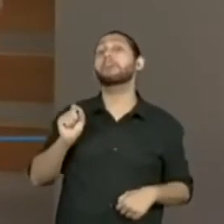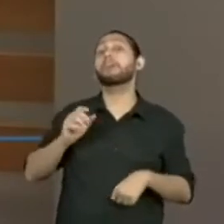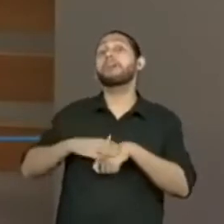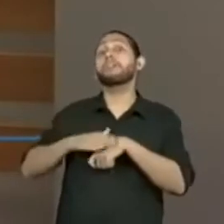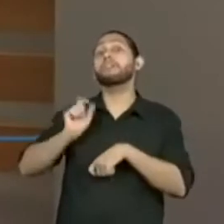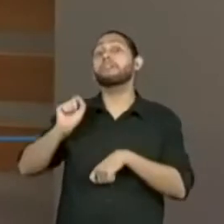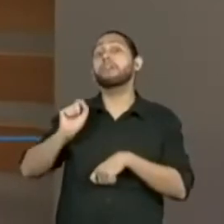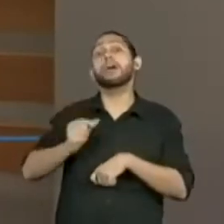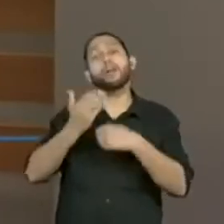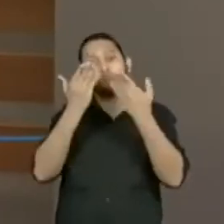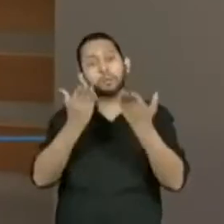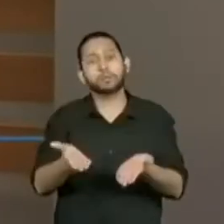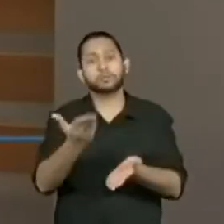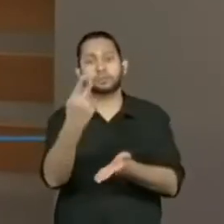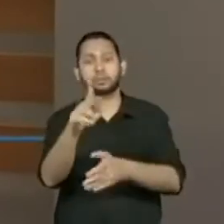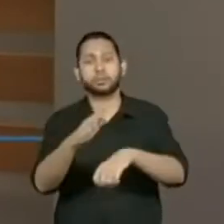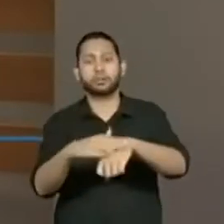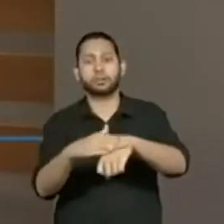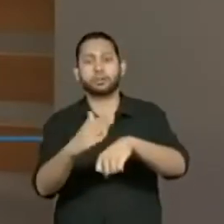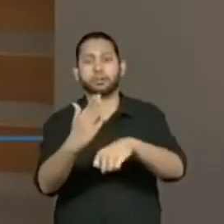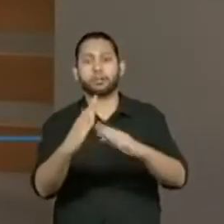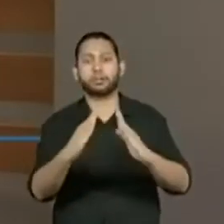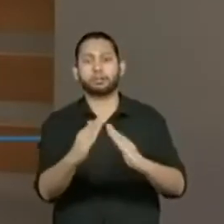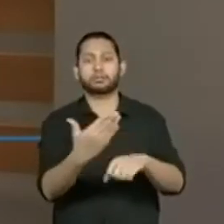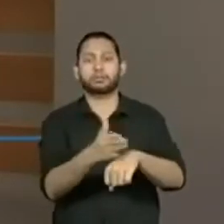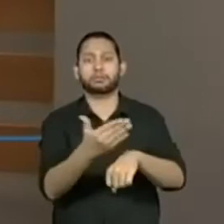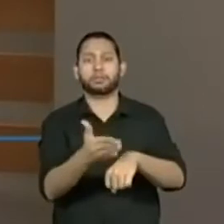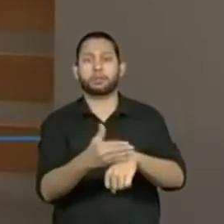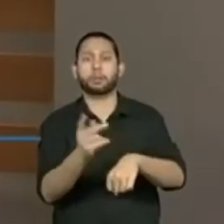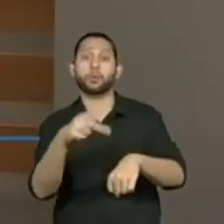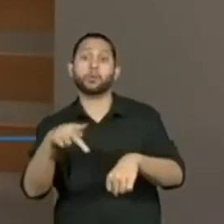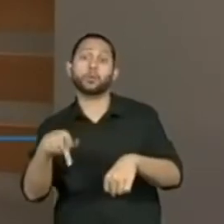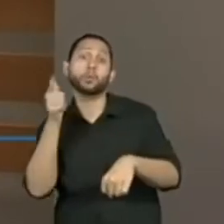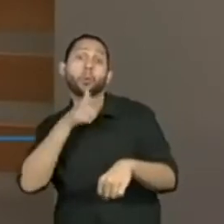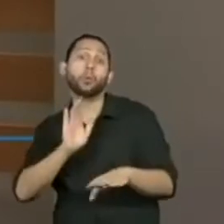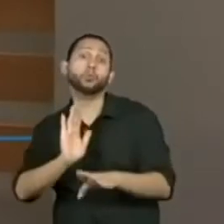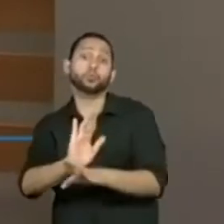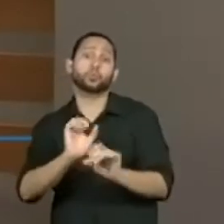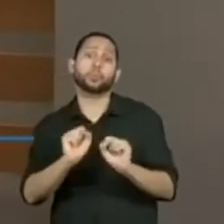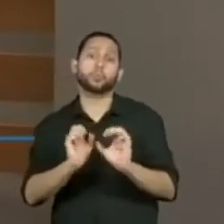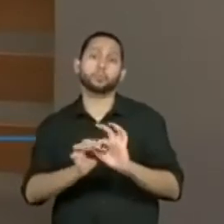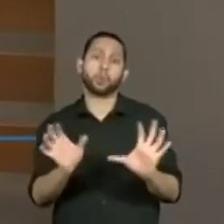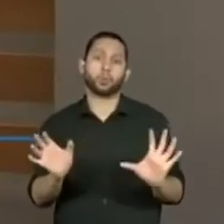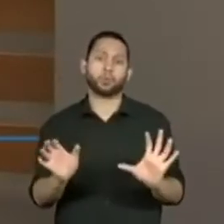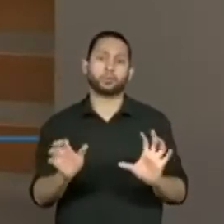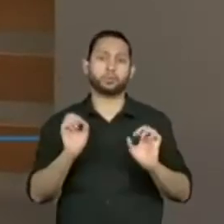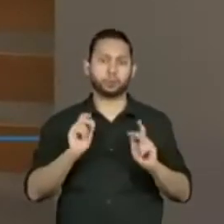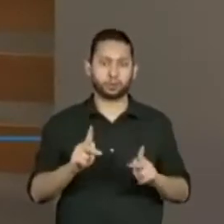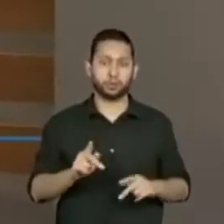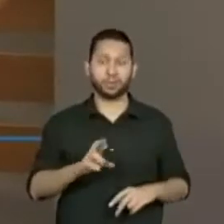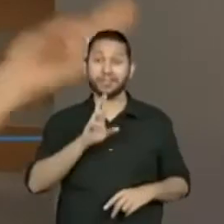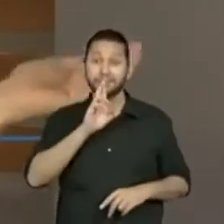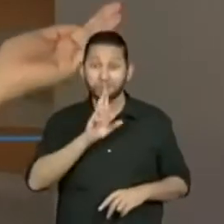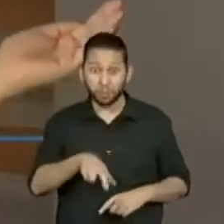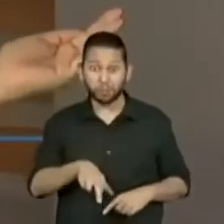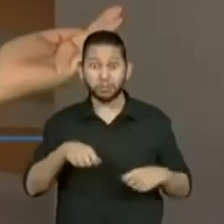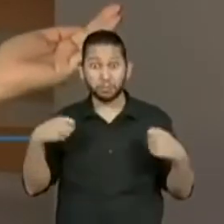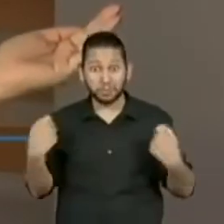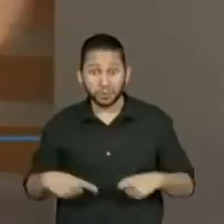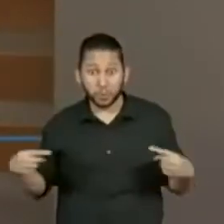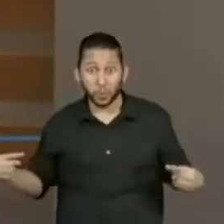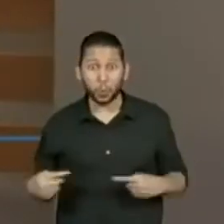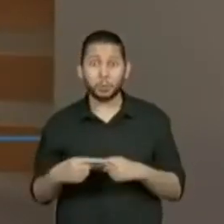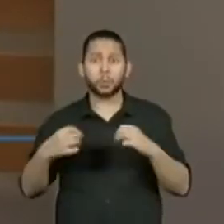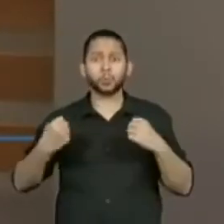auxílio do professor de vocês ou vocês podem tentar sozinho. Só pensem o seguinte, a resposta tem que dar esse número